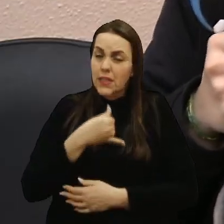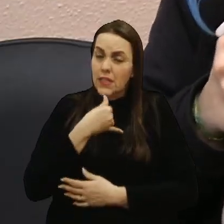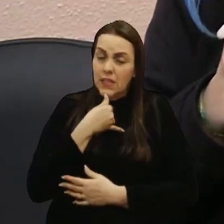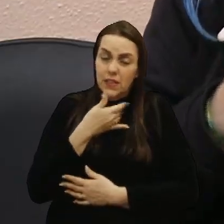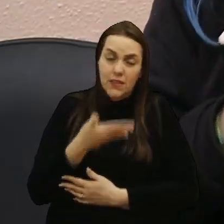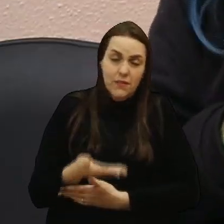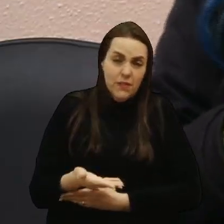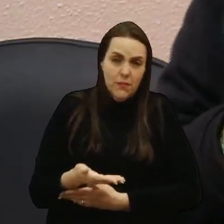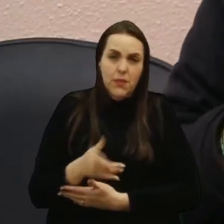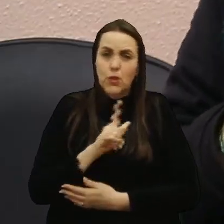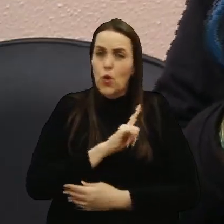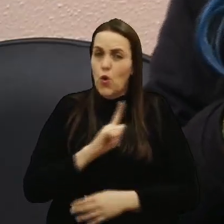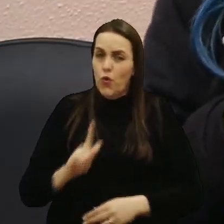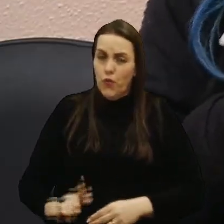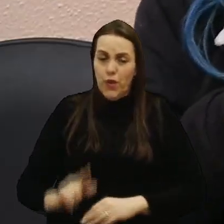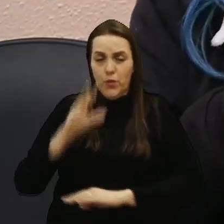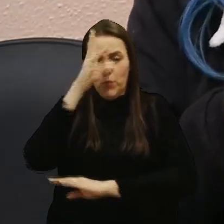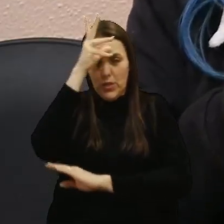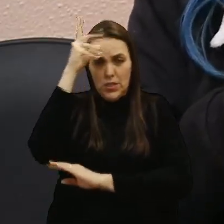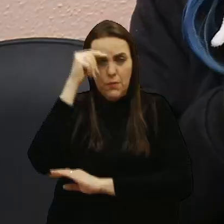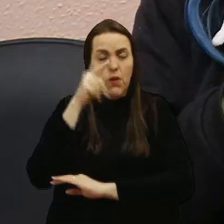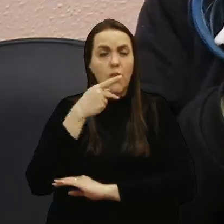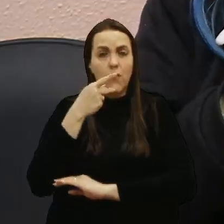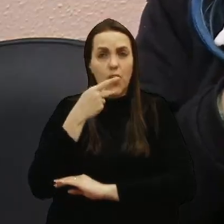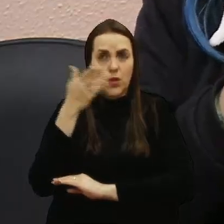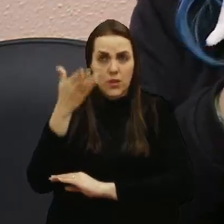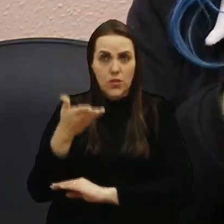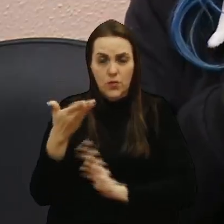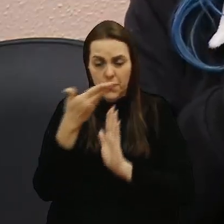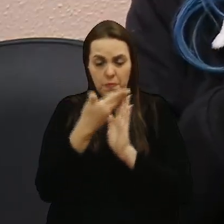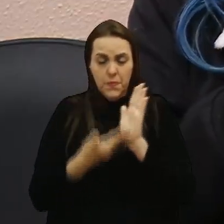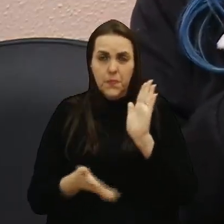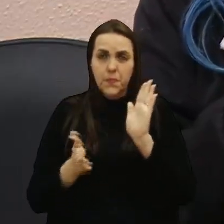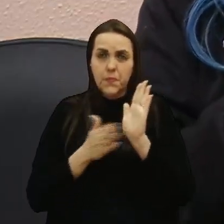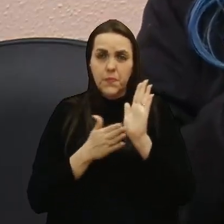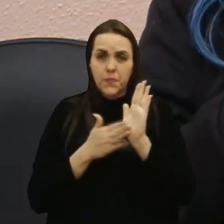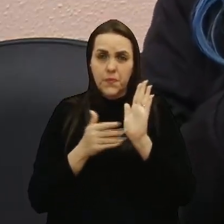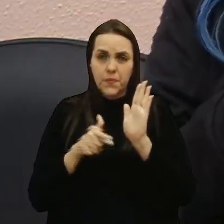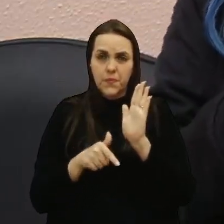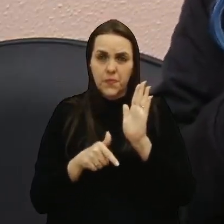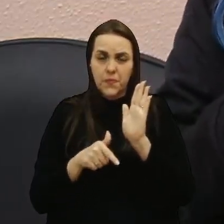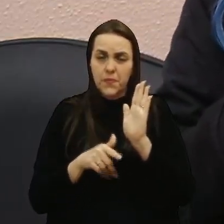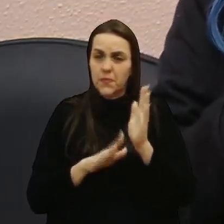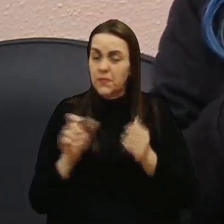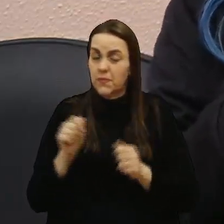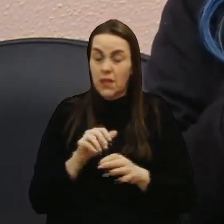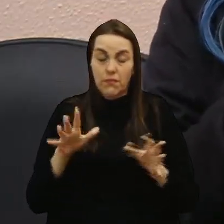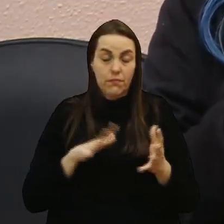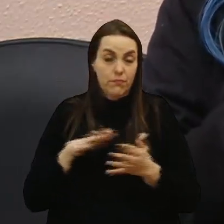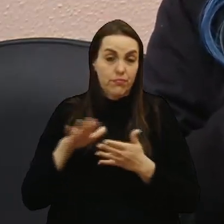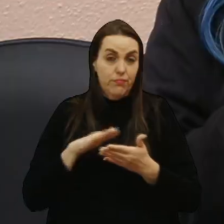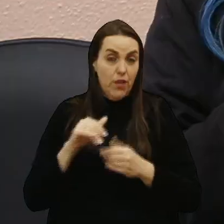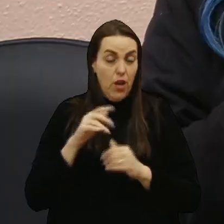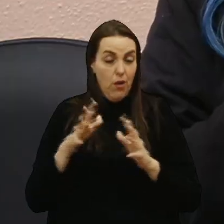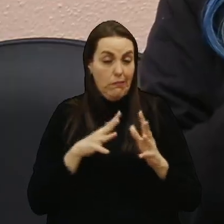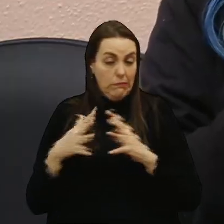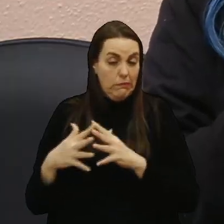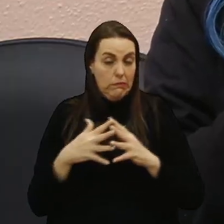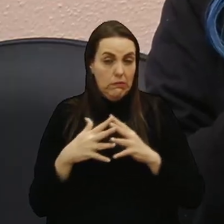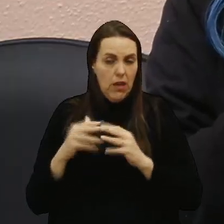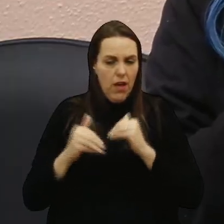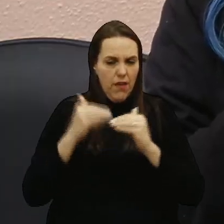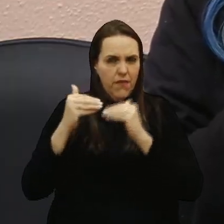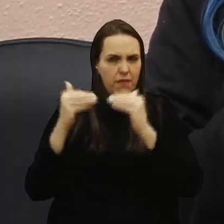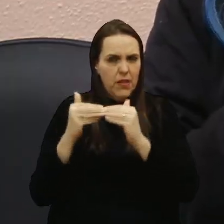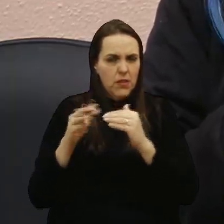Infelizmente, esse governo municipal, falo isso porque está escrito aqui, ó, atritos e avanços marcam o 1º ano após a reeleição. Em meio